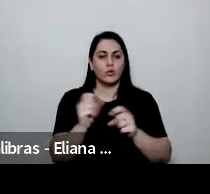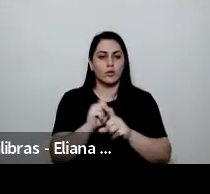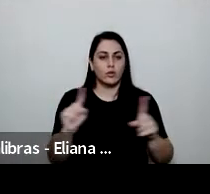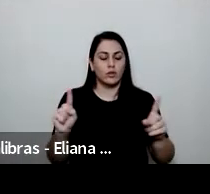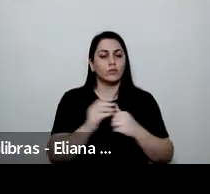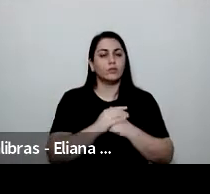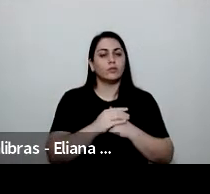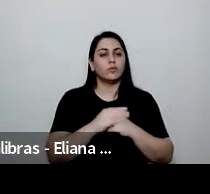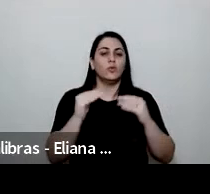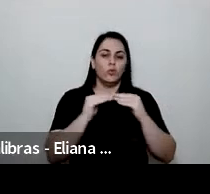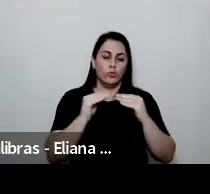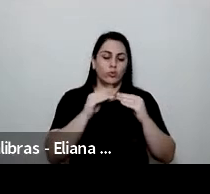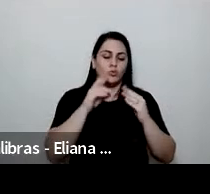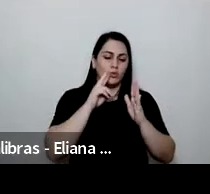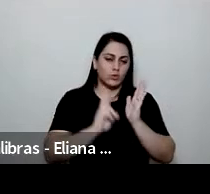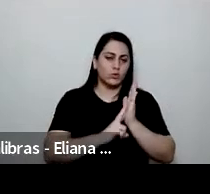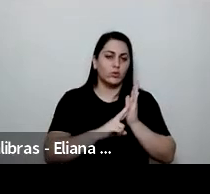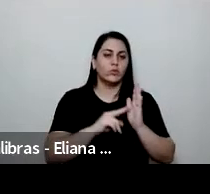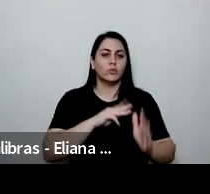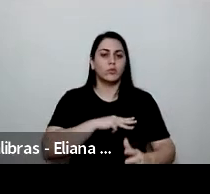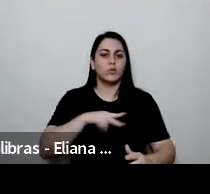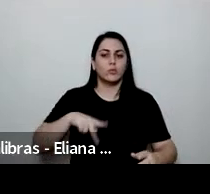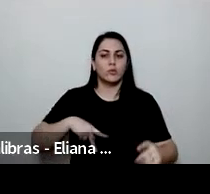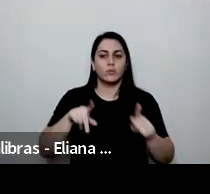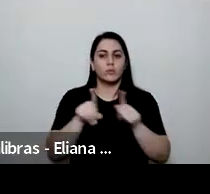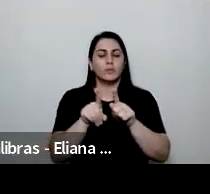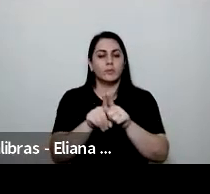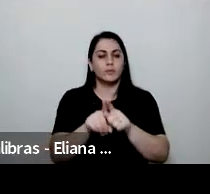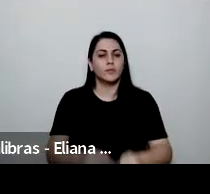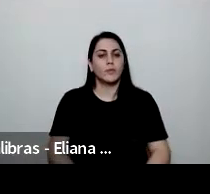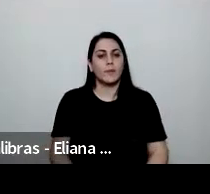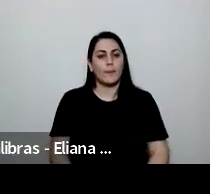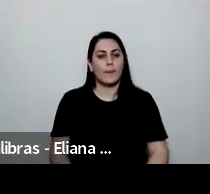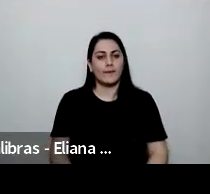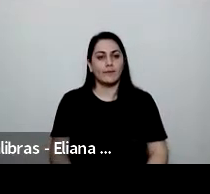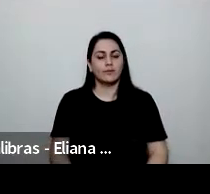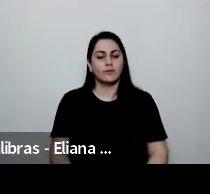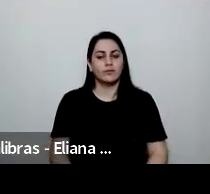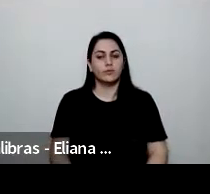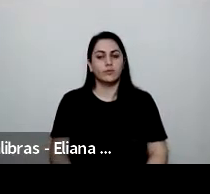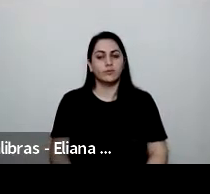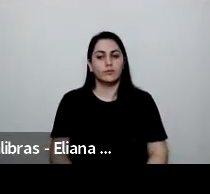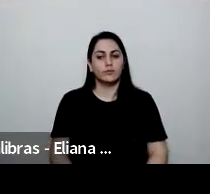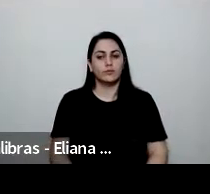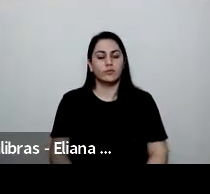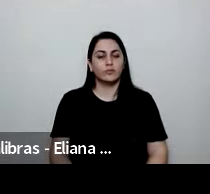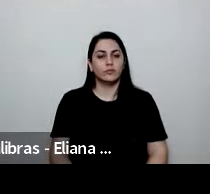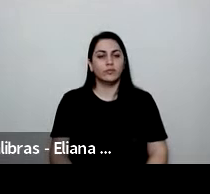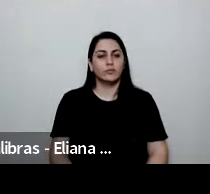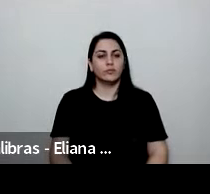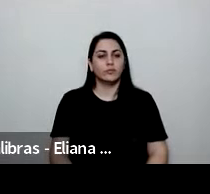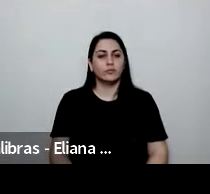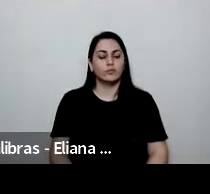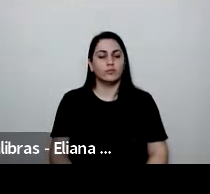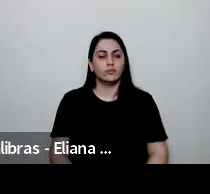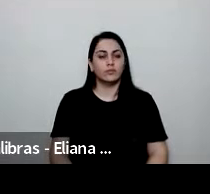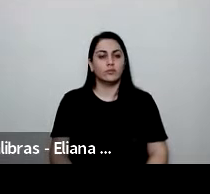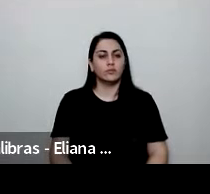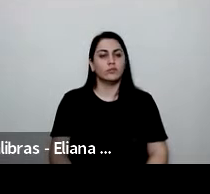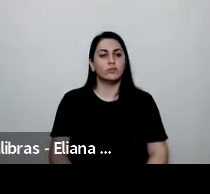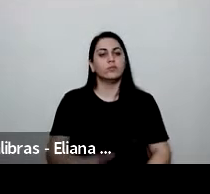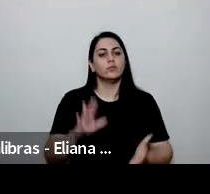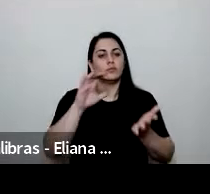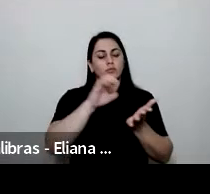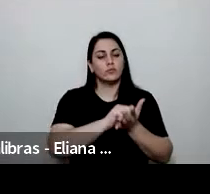da relatora e de acordo com o parecer do Ministério Público eleitoral a receber rente registro de